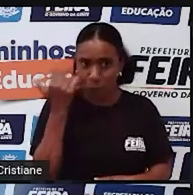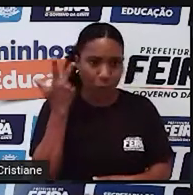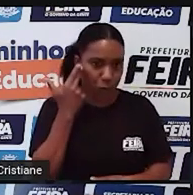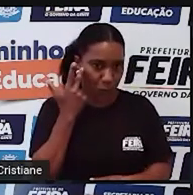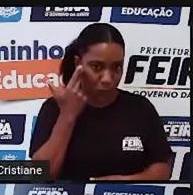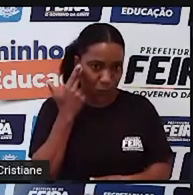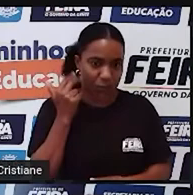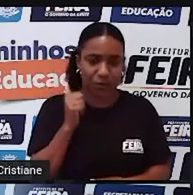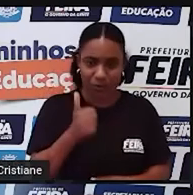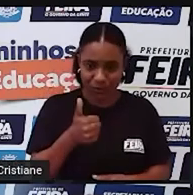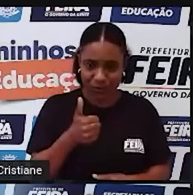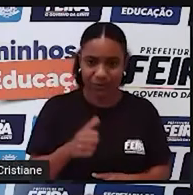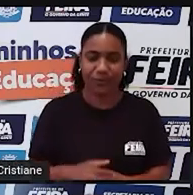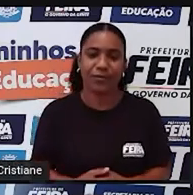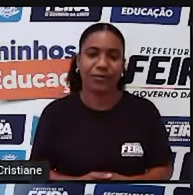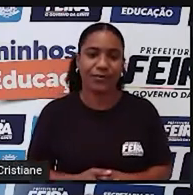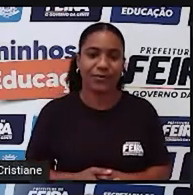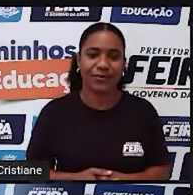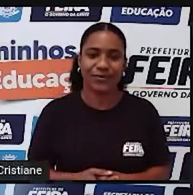brincadeira. How are you?